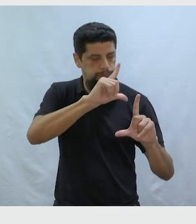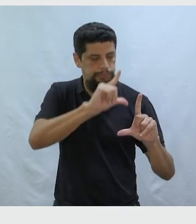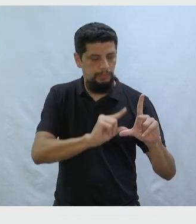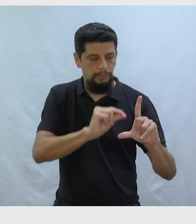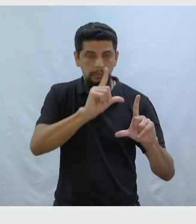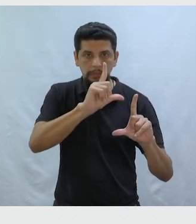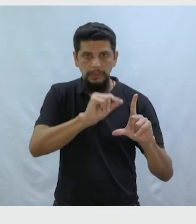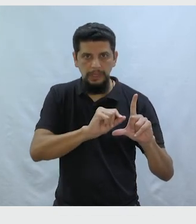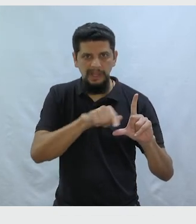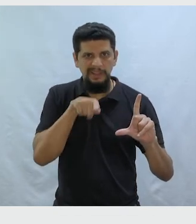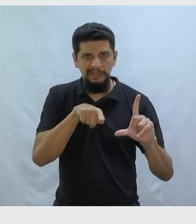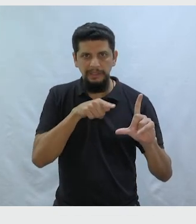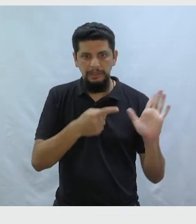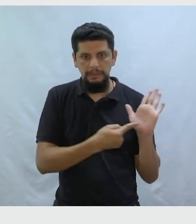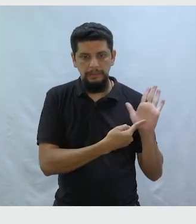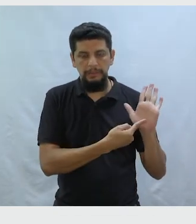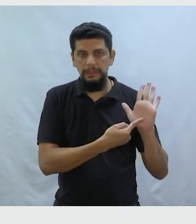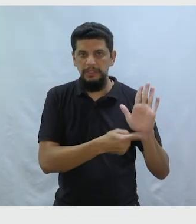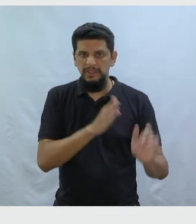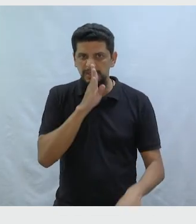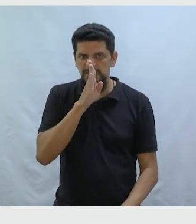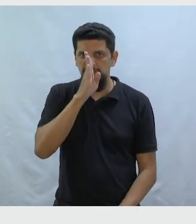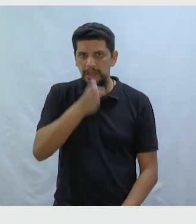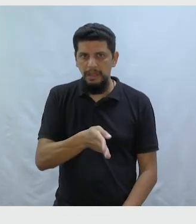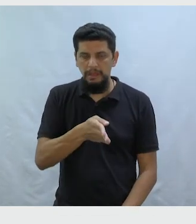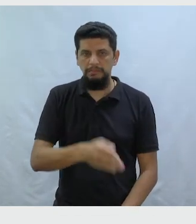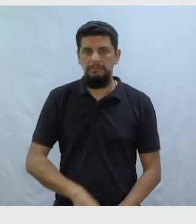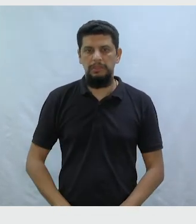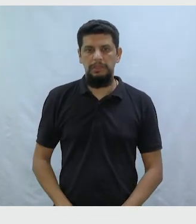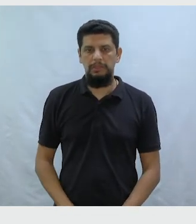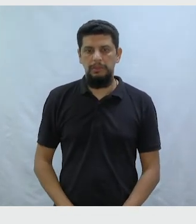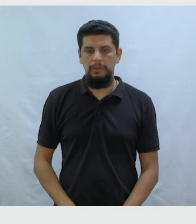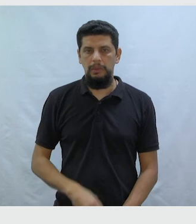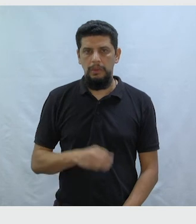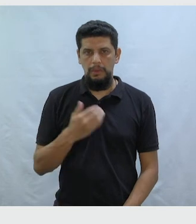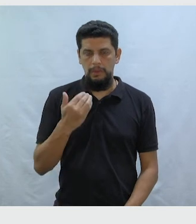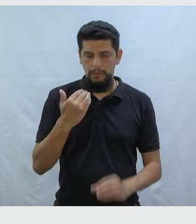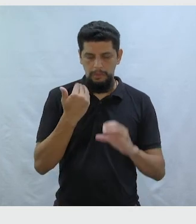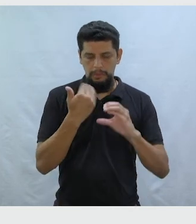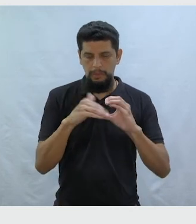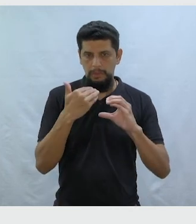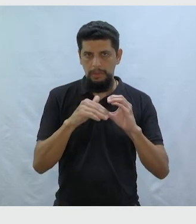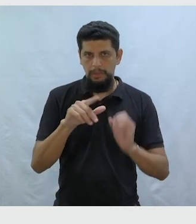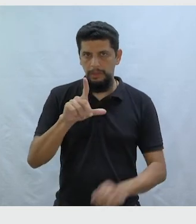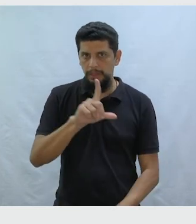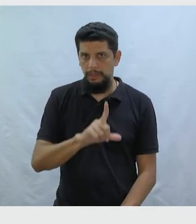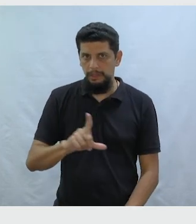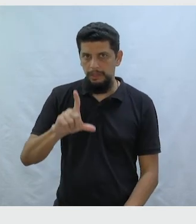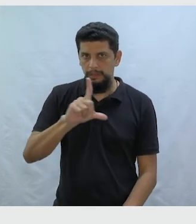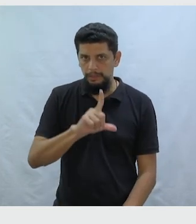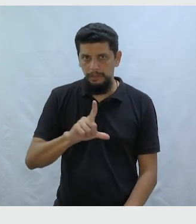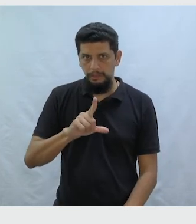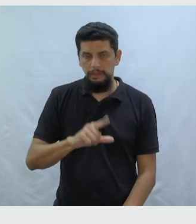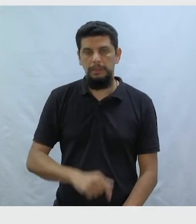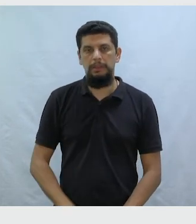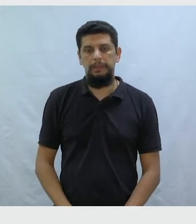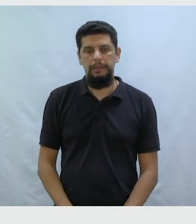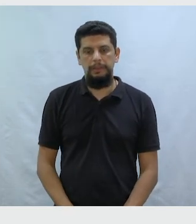esse qrcode ele vai direto para o e-mail literature